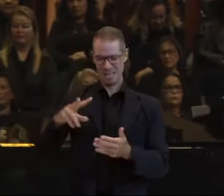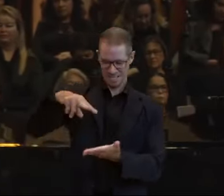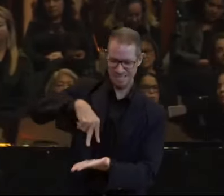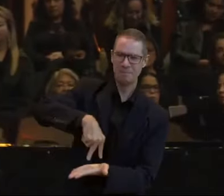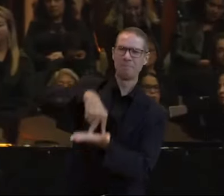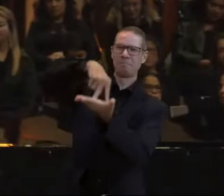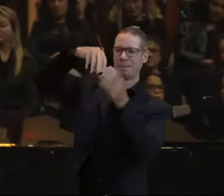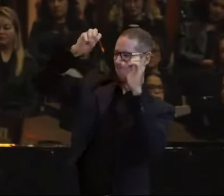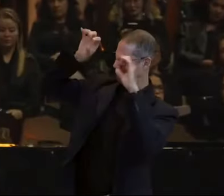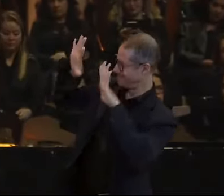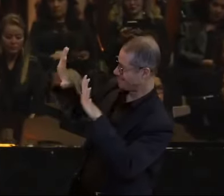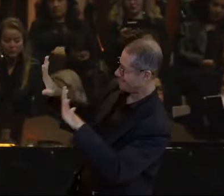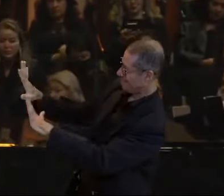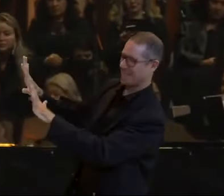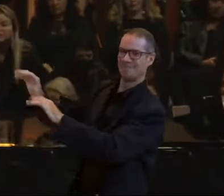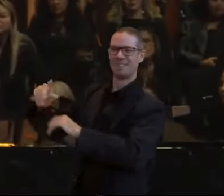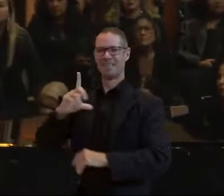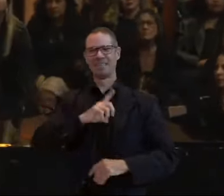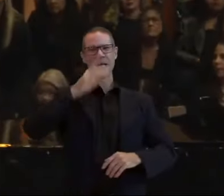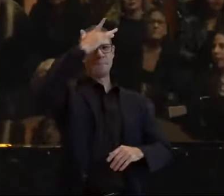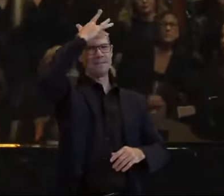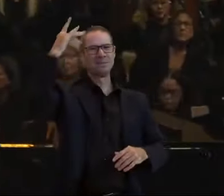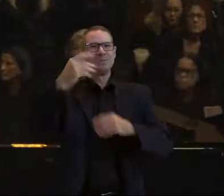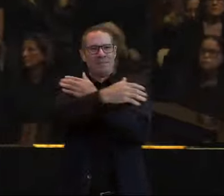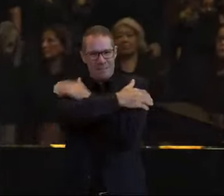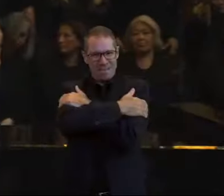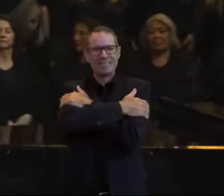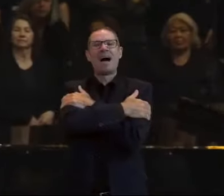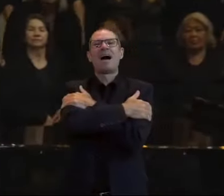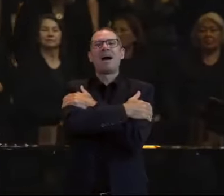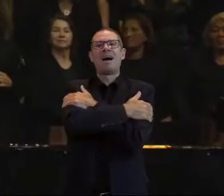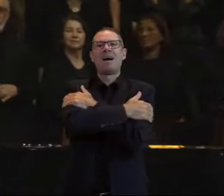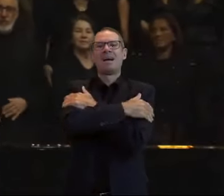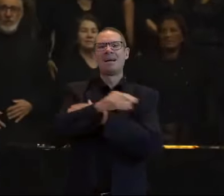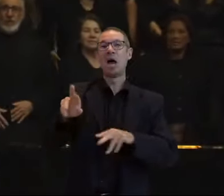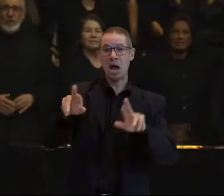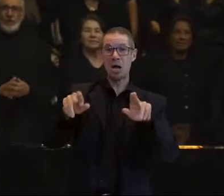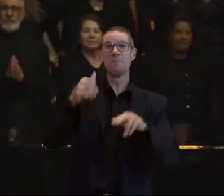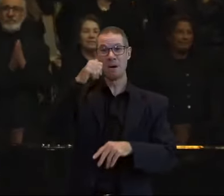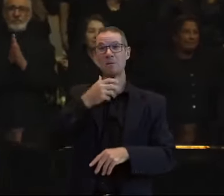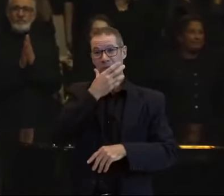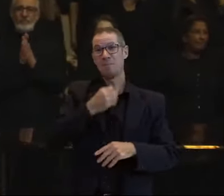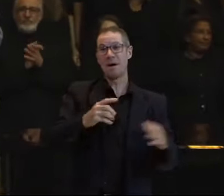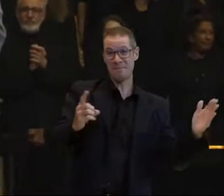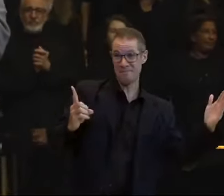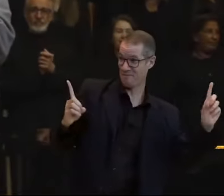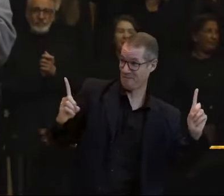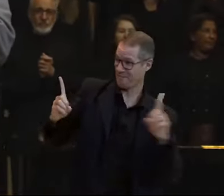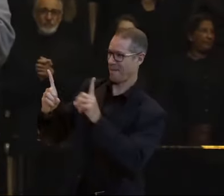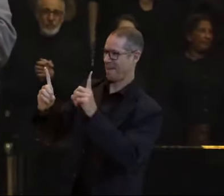pé, estende a mão sobre eles. Tem gente aqui para abraçá-los? Vem algumas irmãos e irmãs aqui, abraça